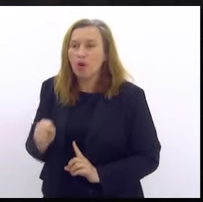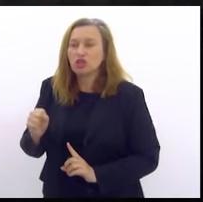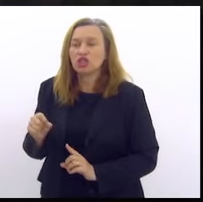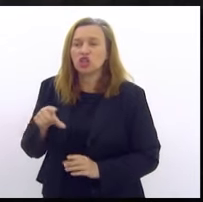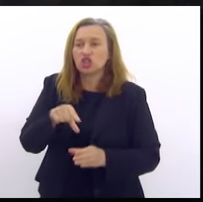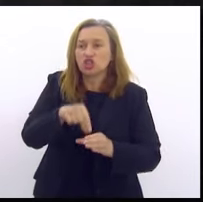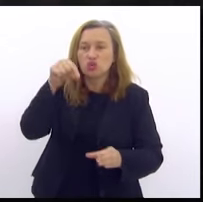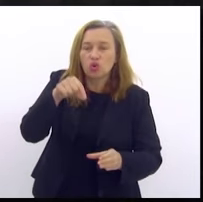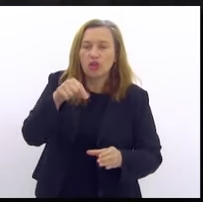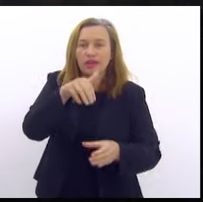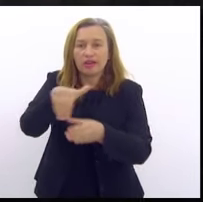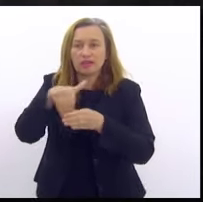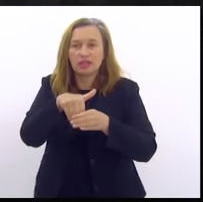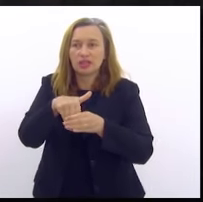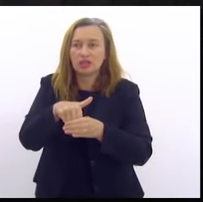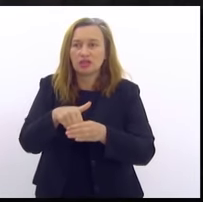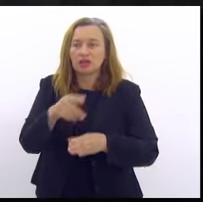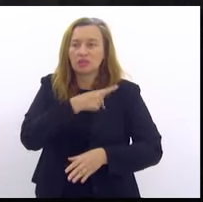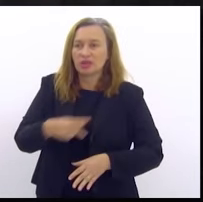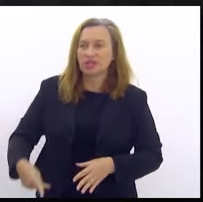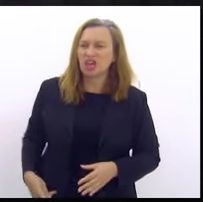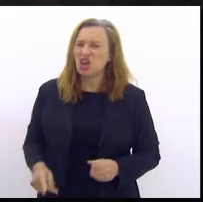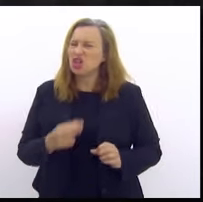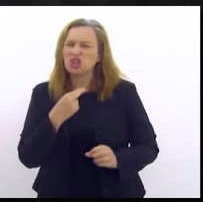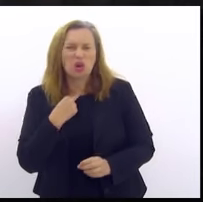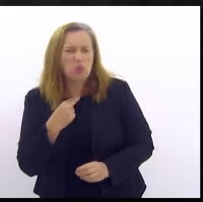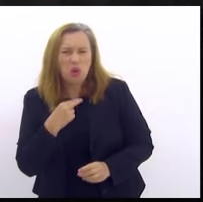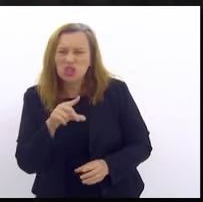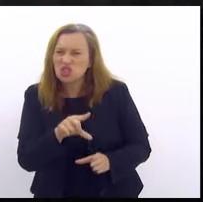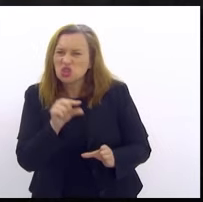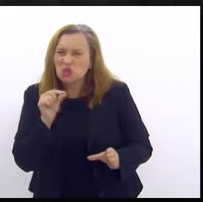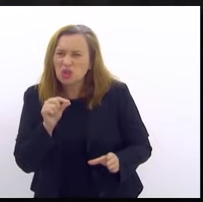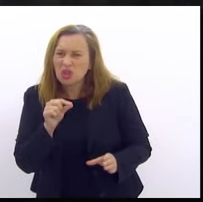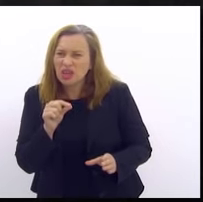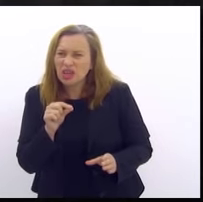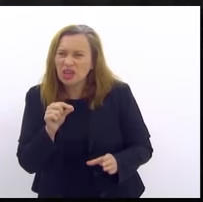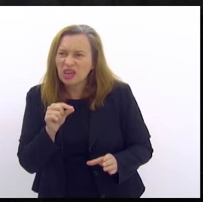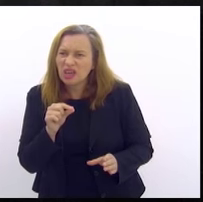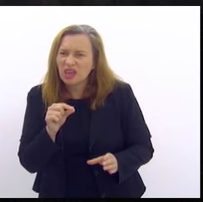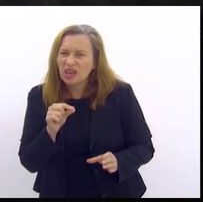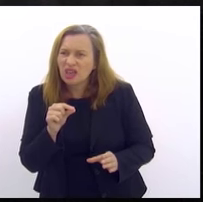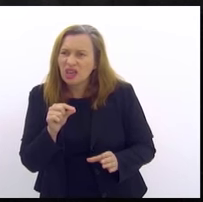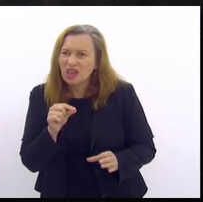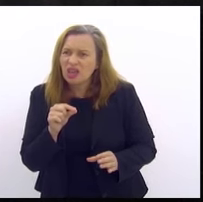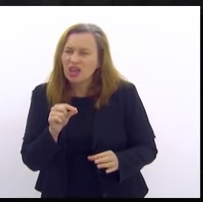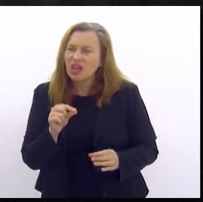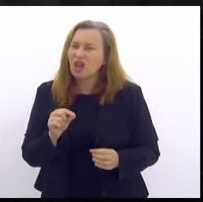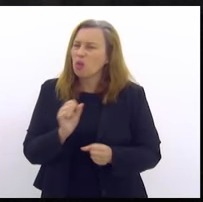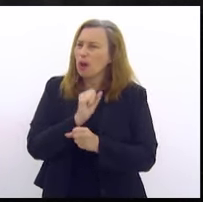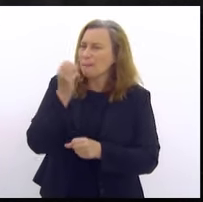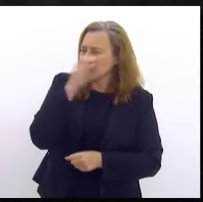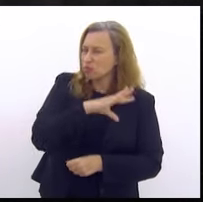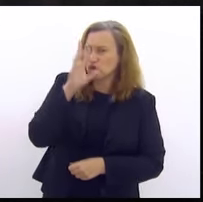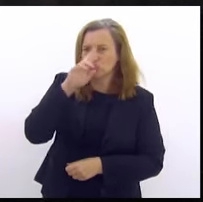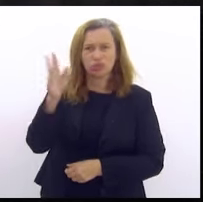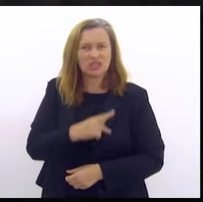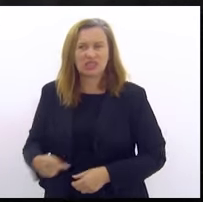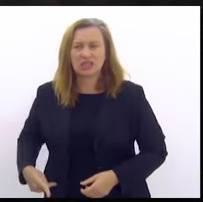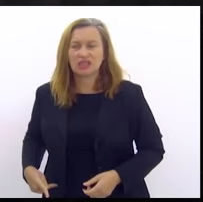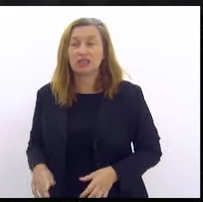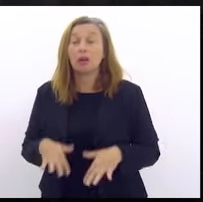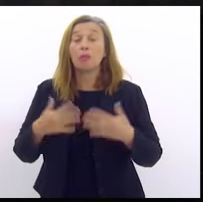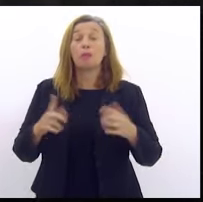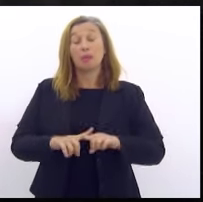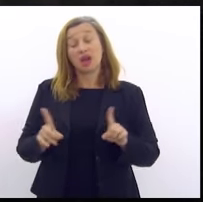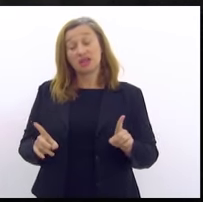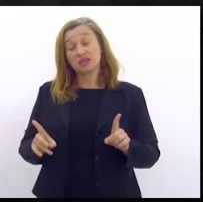estar à frente do nosso país, ele não pode responder pelos seus atos. É inadmissível esse tipo de coisa, senhor presidente. Mas, por